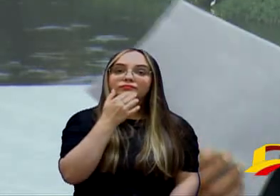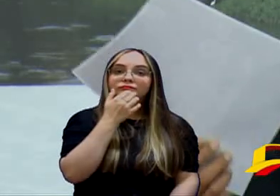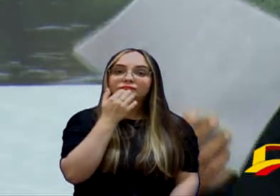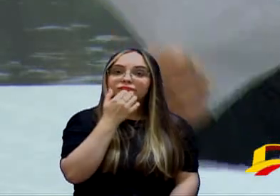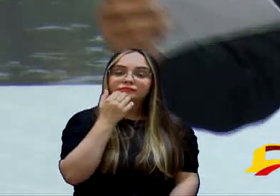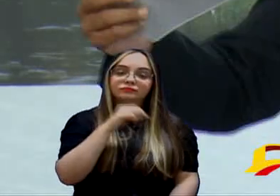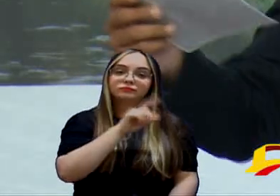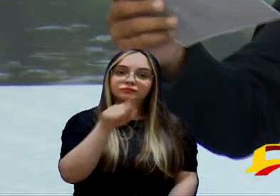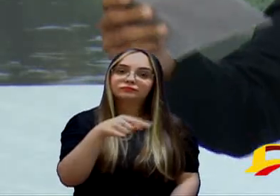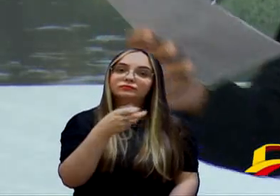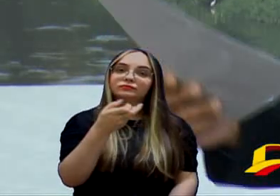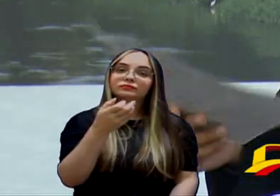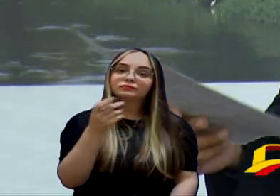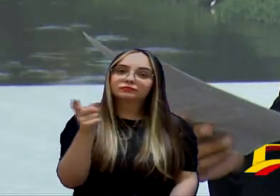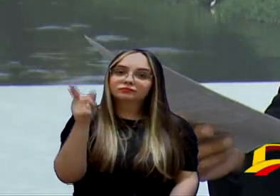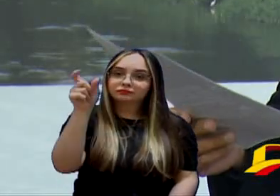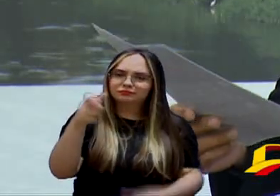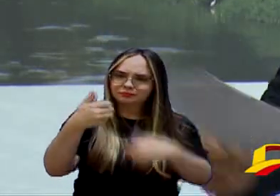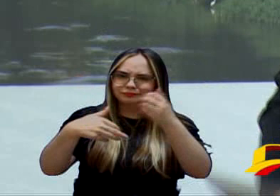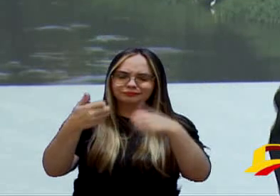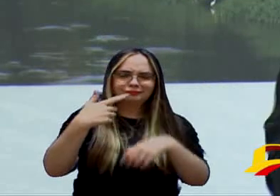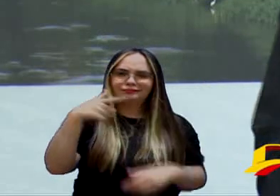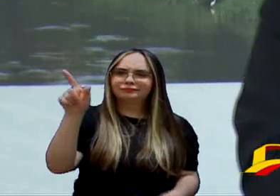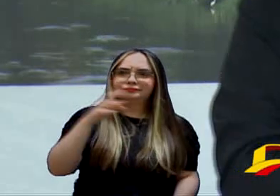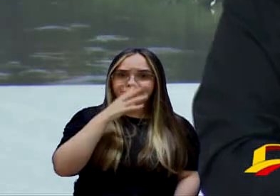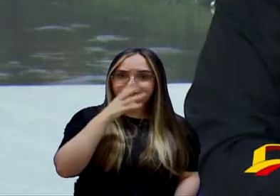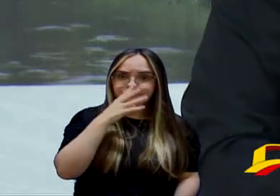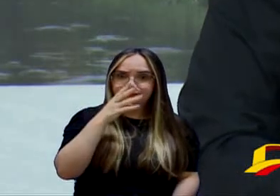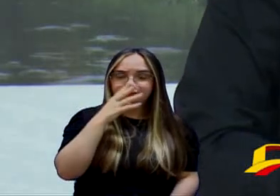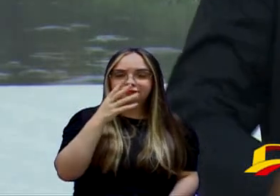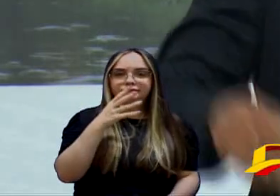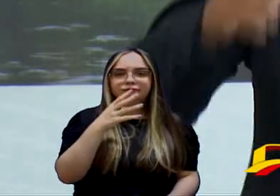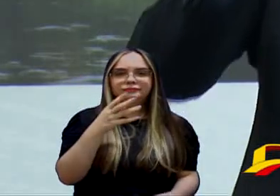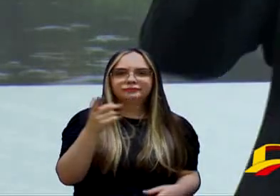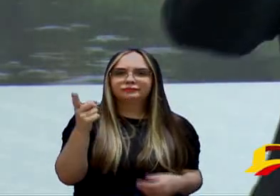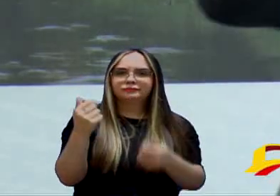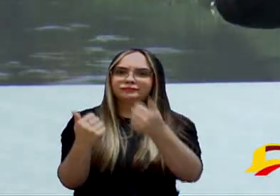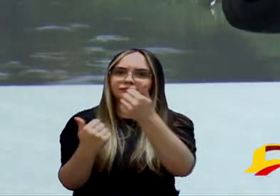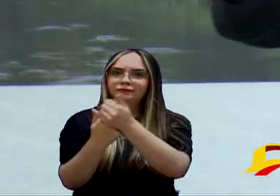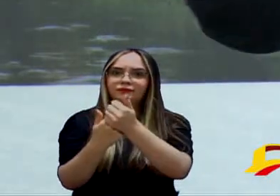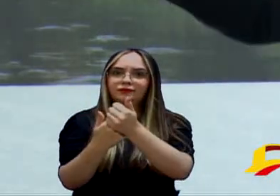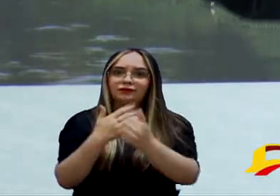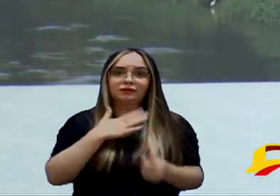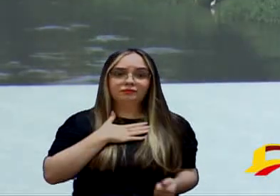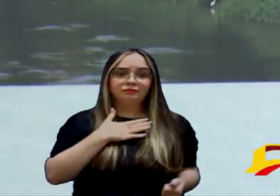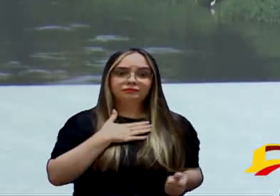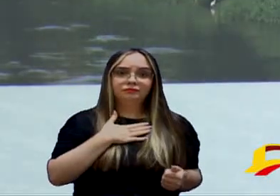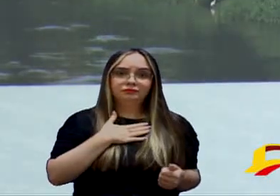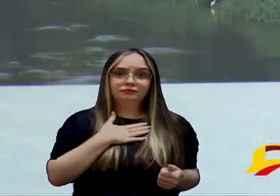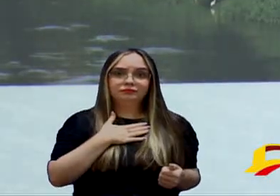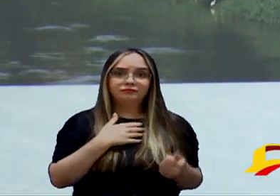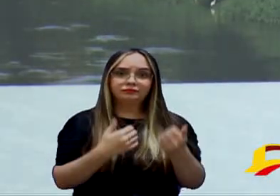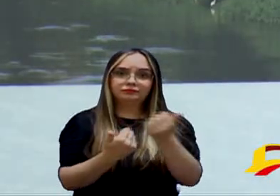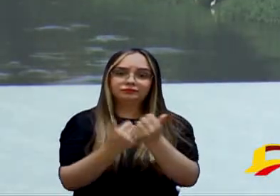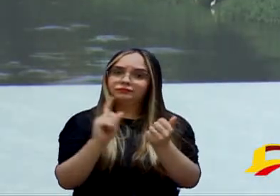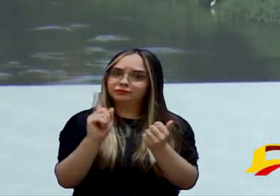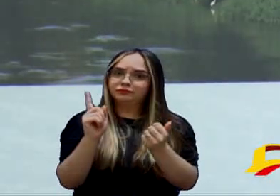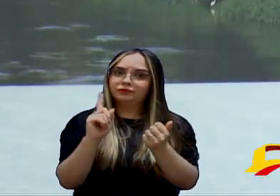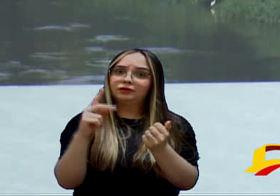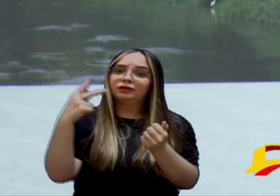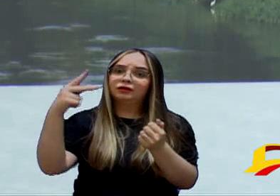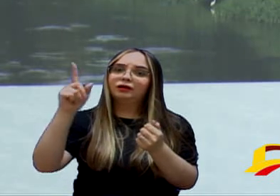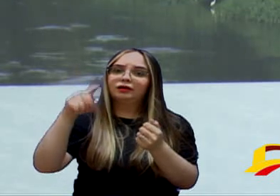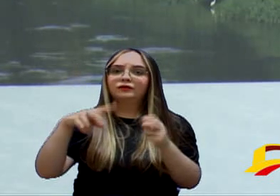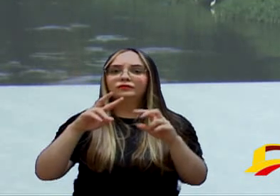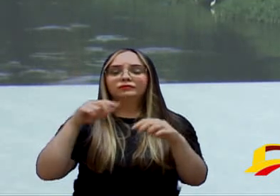que as coisas estão um pouco descabidas um assessor que não é assessor do vereador é um funcionário da Câmara Municipal